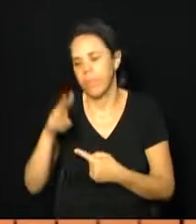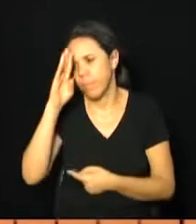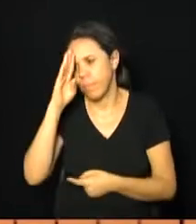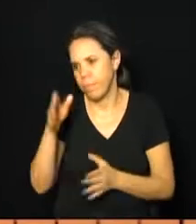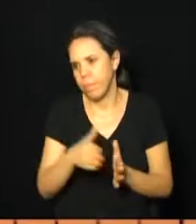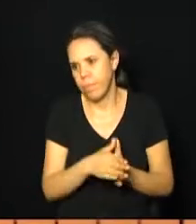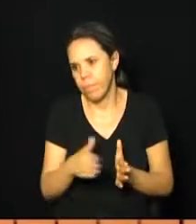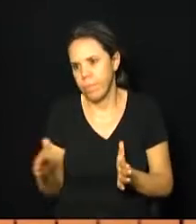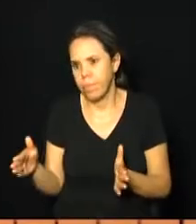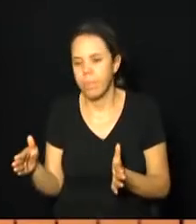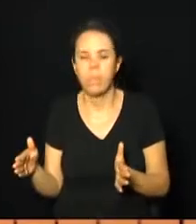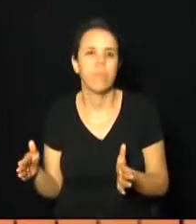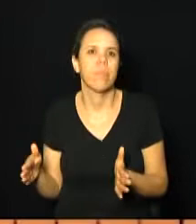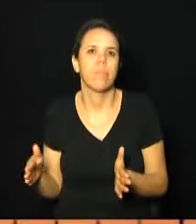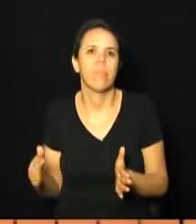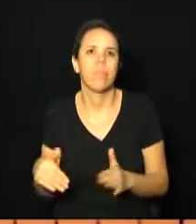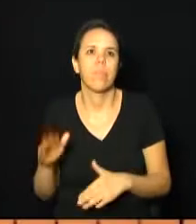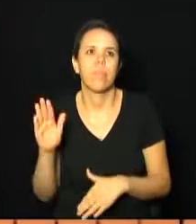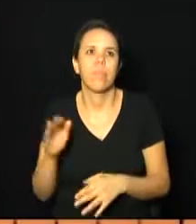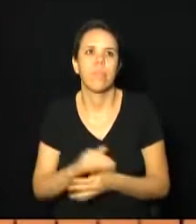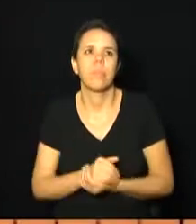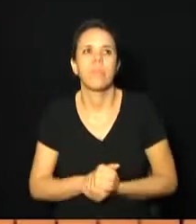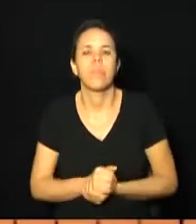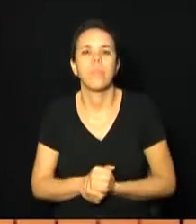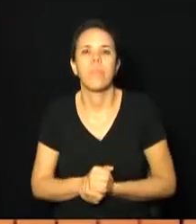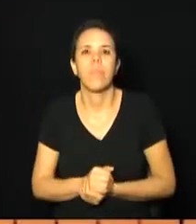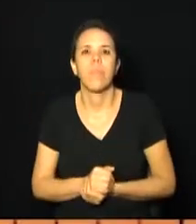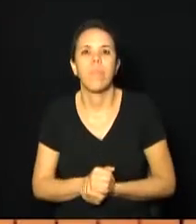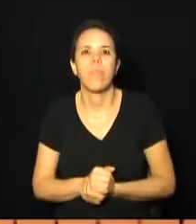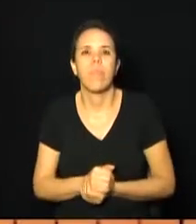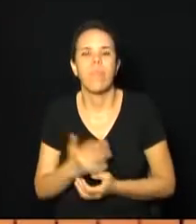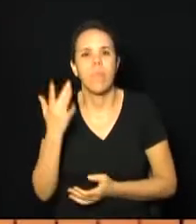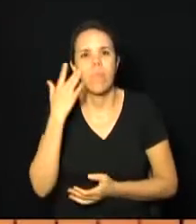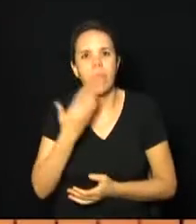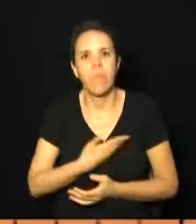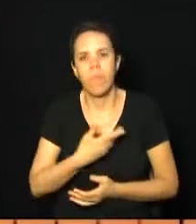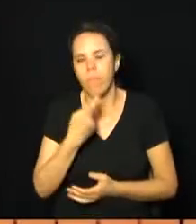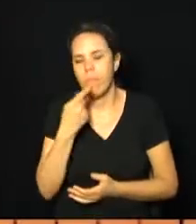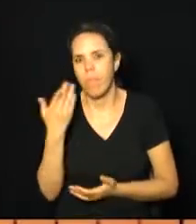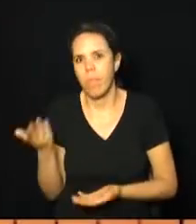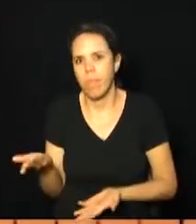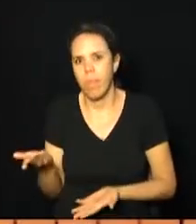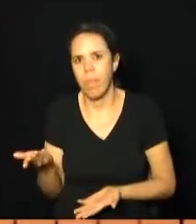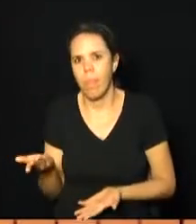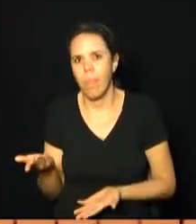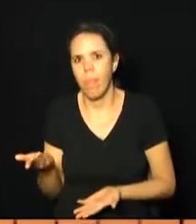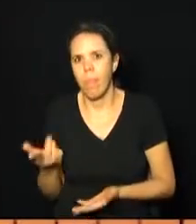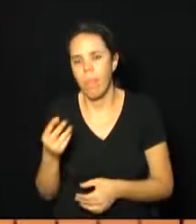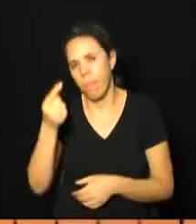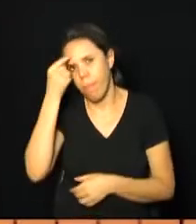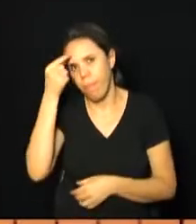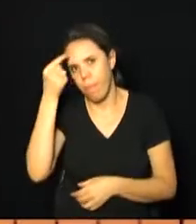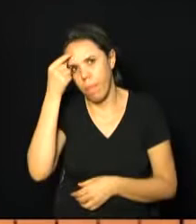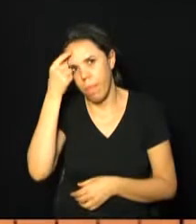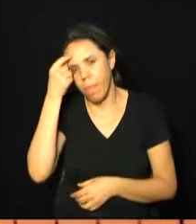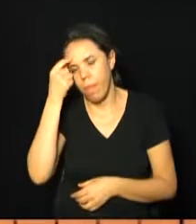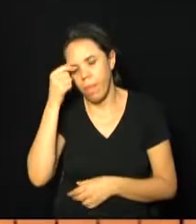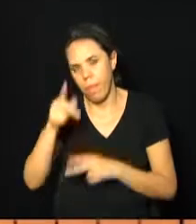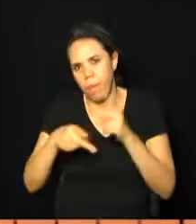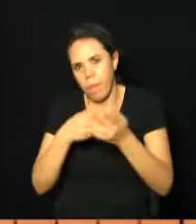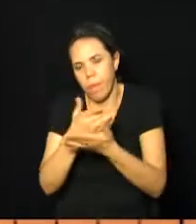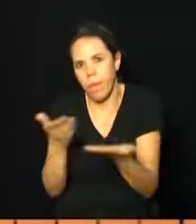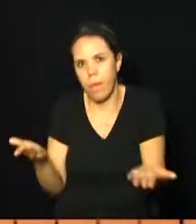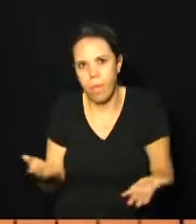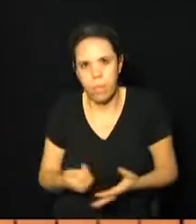nessa época que dá um pouquinho mais. Acho que nosso amigo falou também que a parte de conscientização da